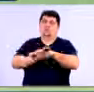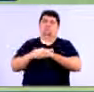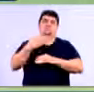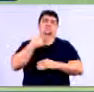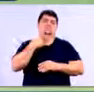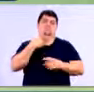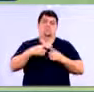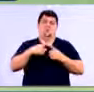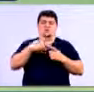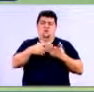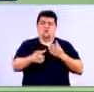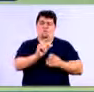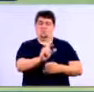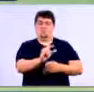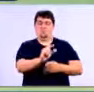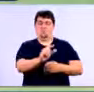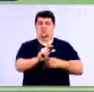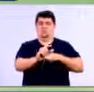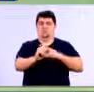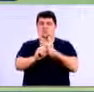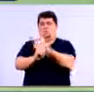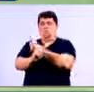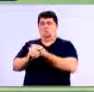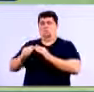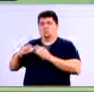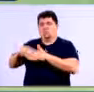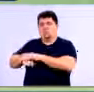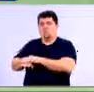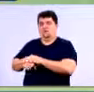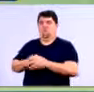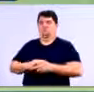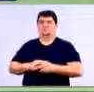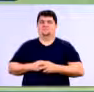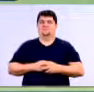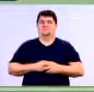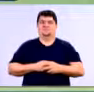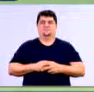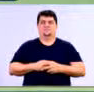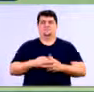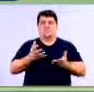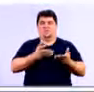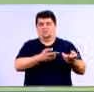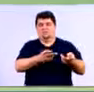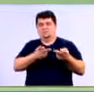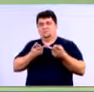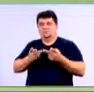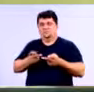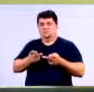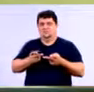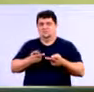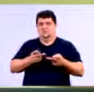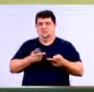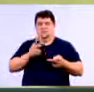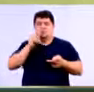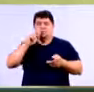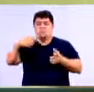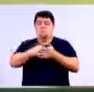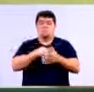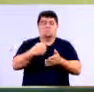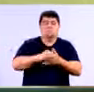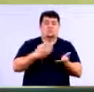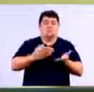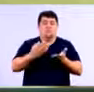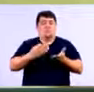só perdeu uma pequena fatia dessa pizza. Tudo bem, professora? Acredito que sim. Gente, eu queria convidar vocês, assim, últimas chances de tirar as últimas dúvidas